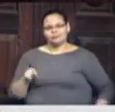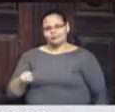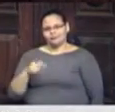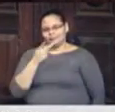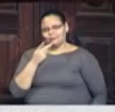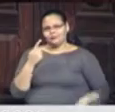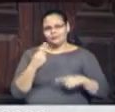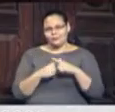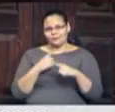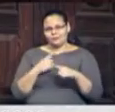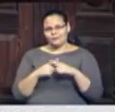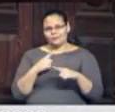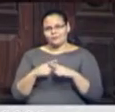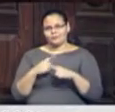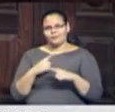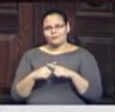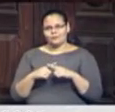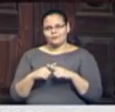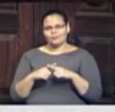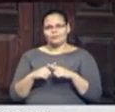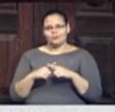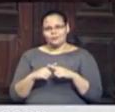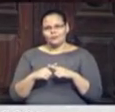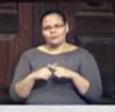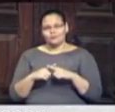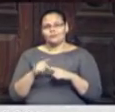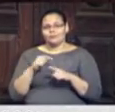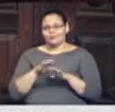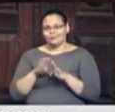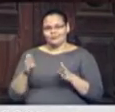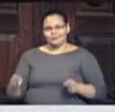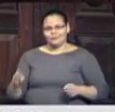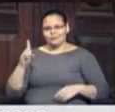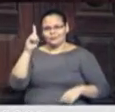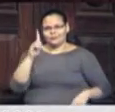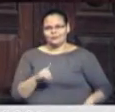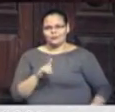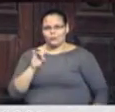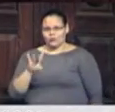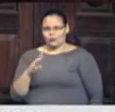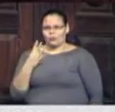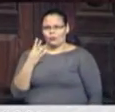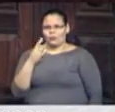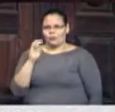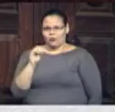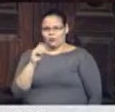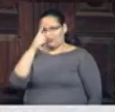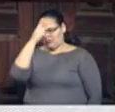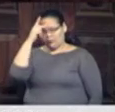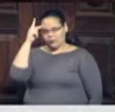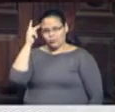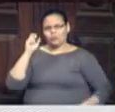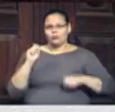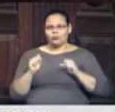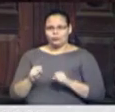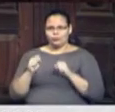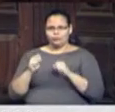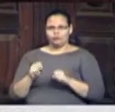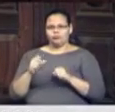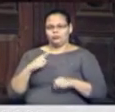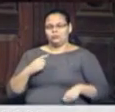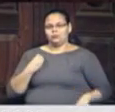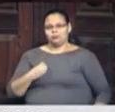porque tinha sido determinado pela mesa diretora que somente 40 pessoas poderiam